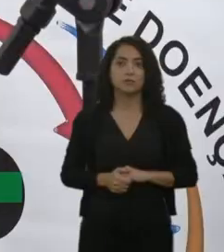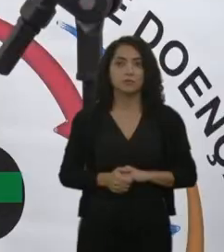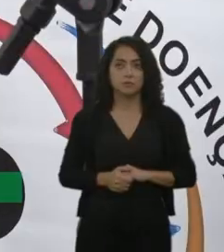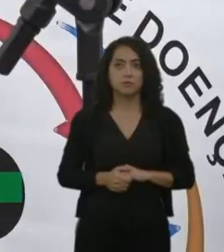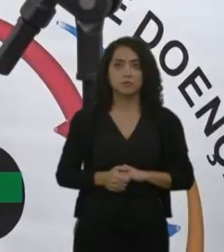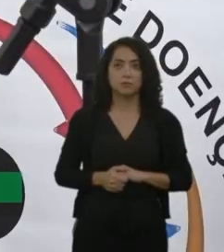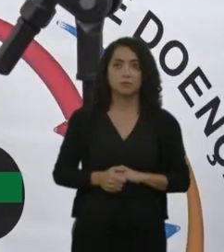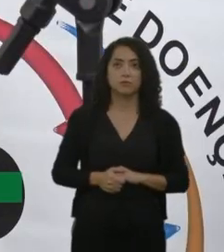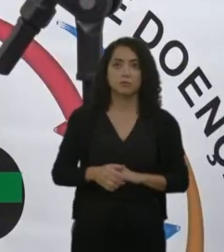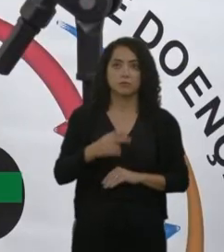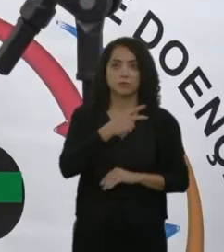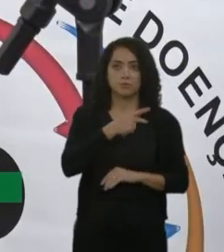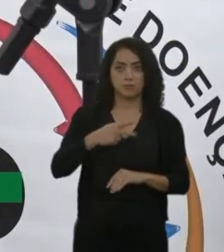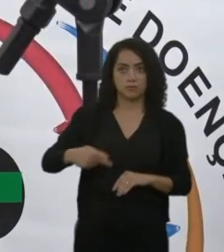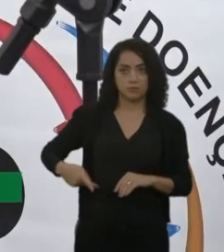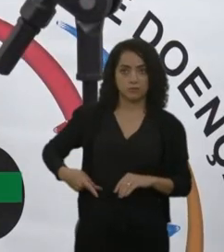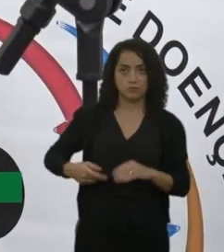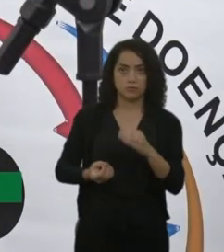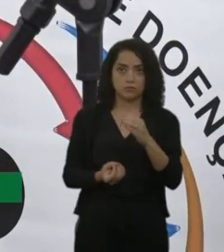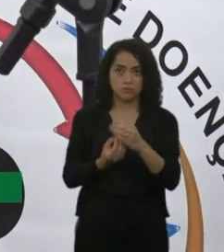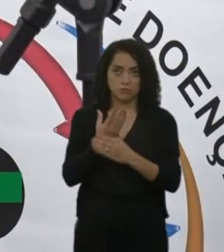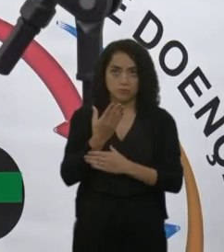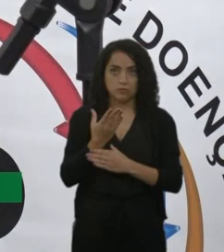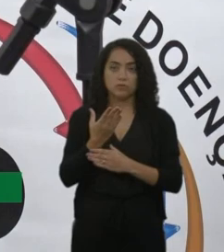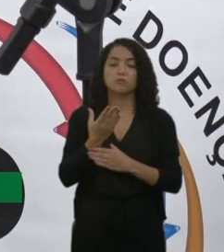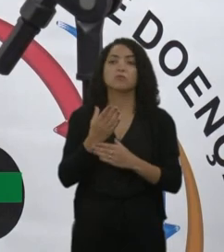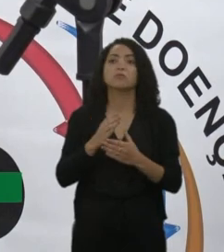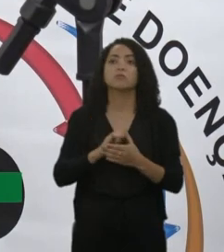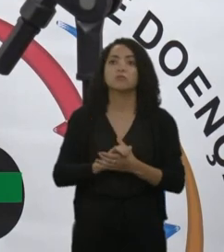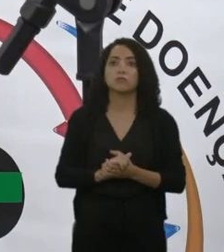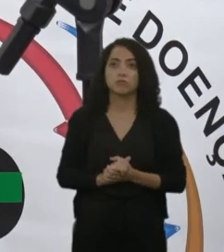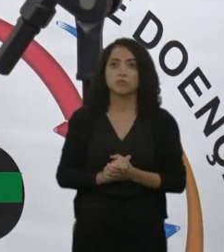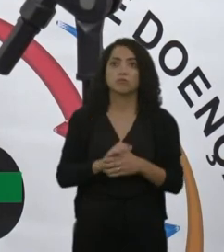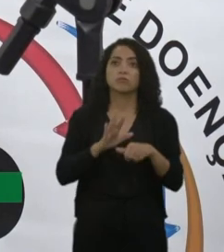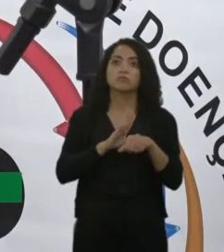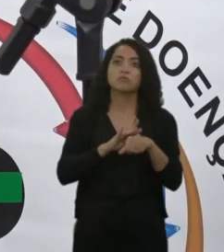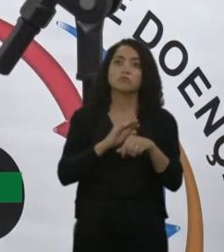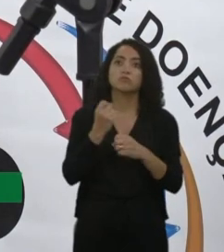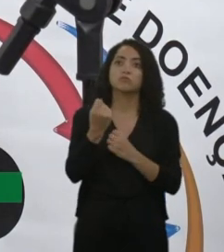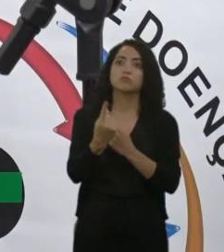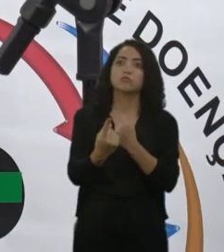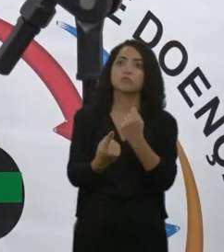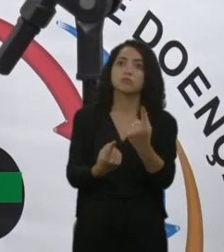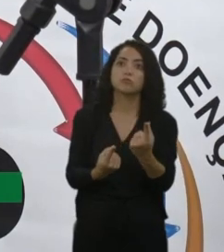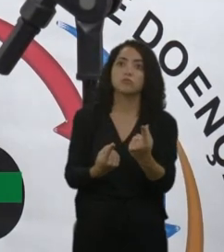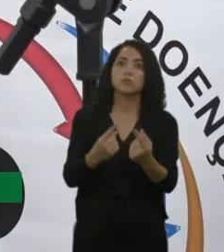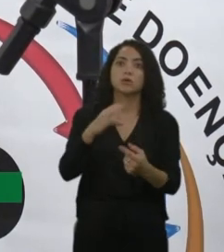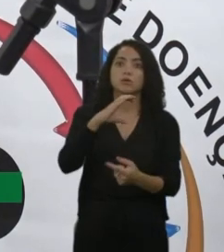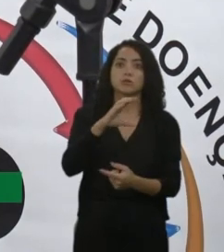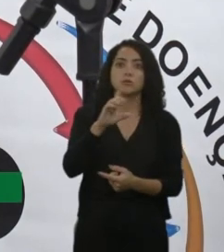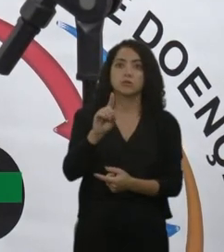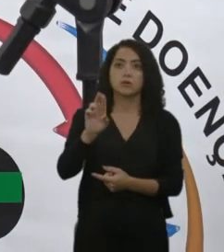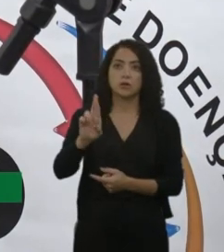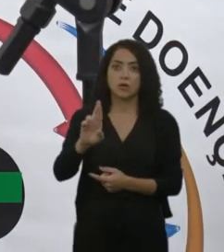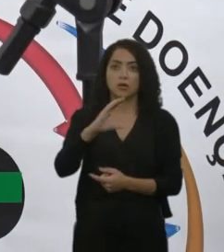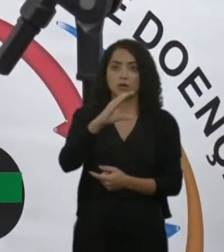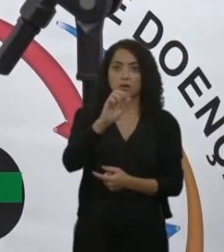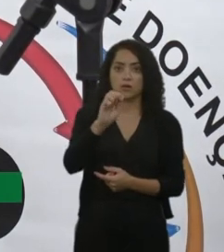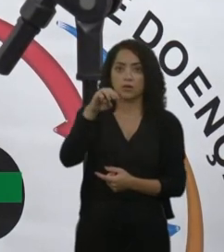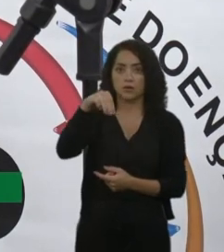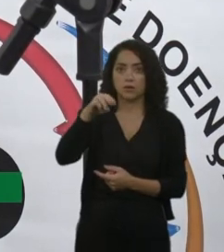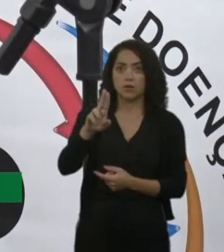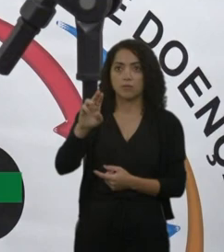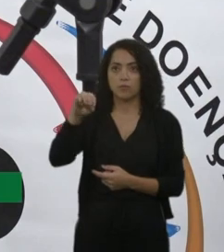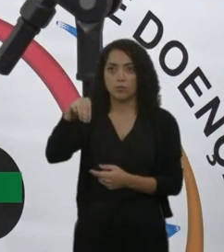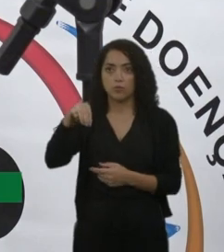Senhora presidente e fundadora da Associação Catarinense de Doenças Raras, ACDR e ACAMU, e primeiro membro